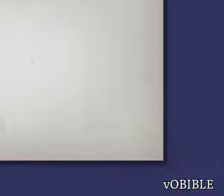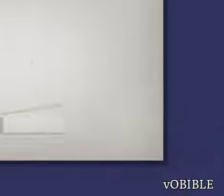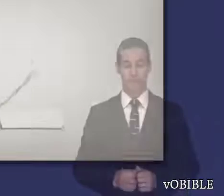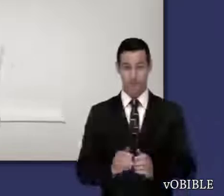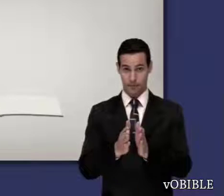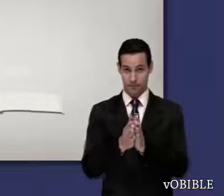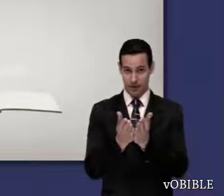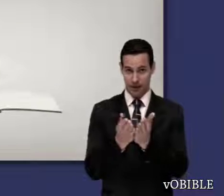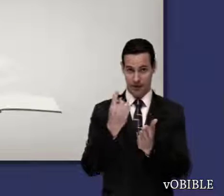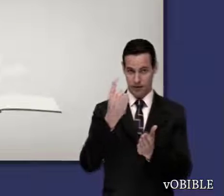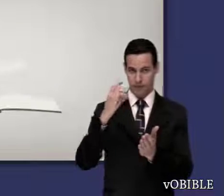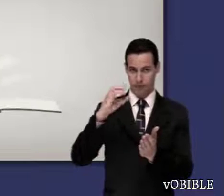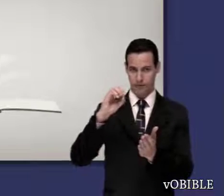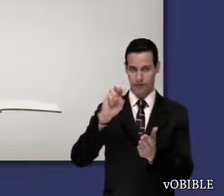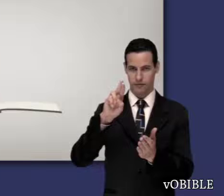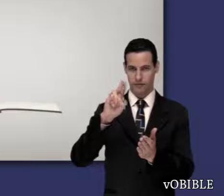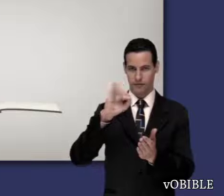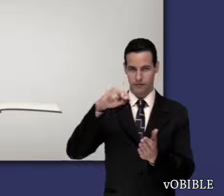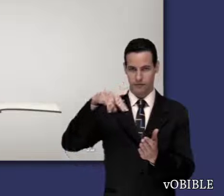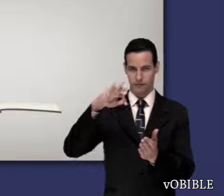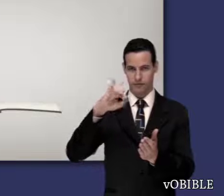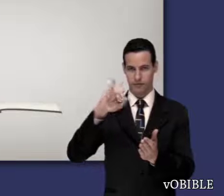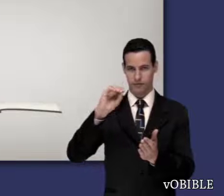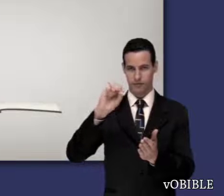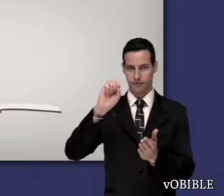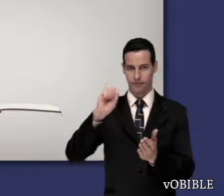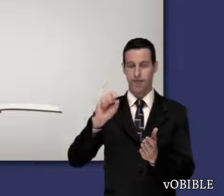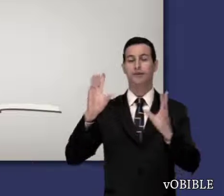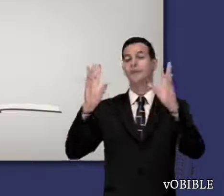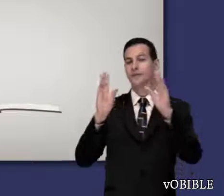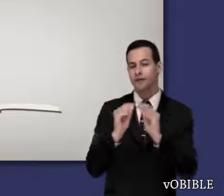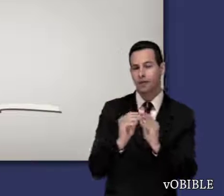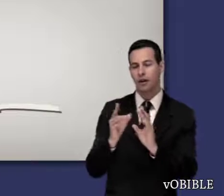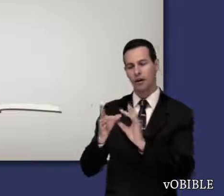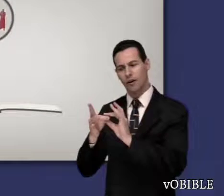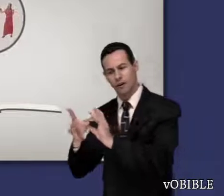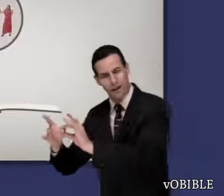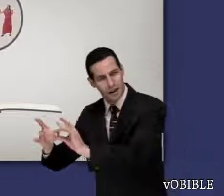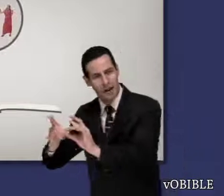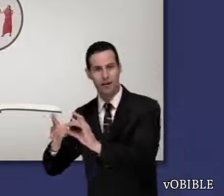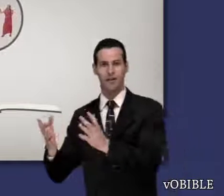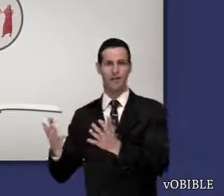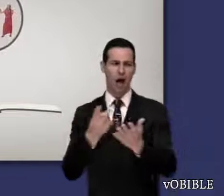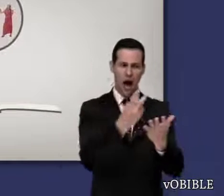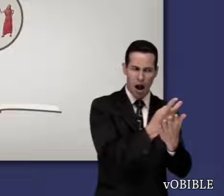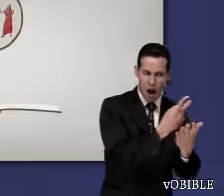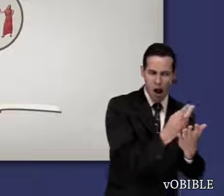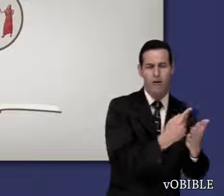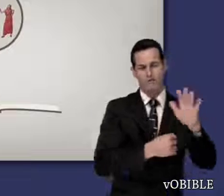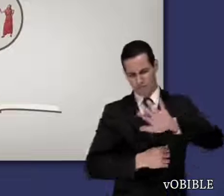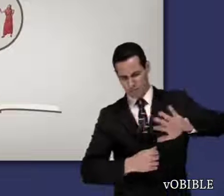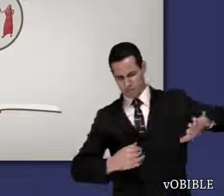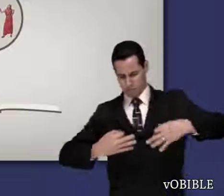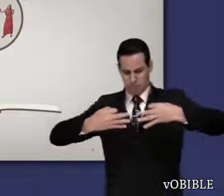Ao ler 1 Coríntios, veja a importância de os verdadeiros cristãos continuarem unidos. Note que a congregação deve manter